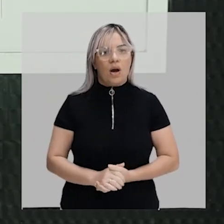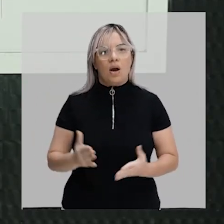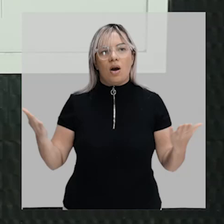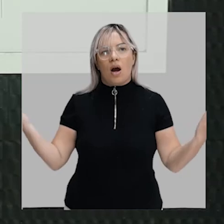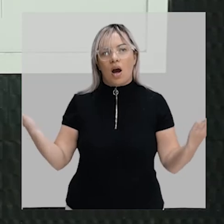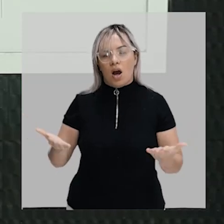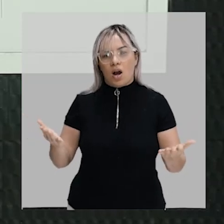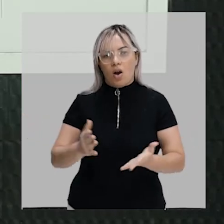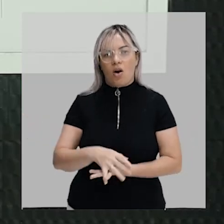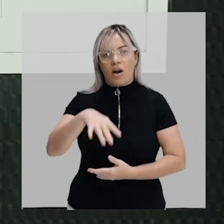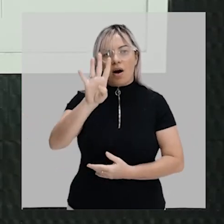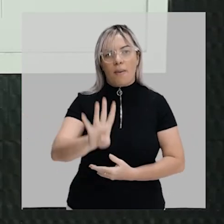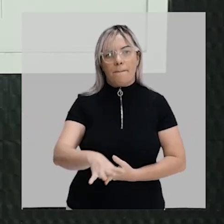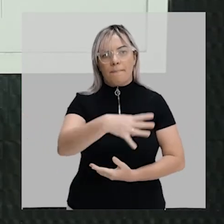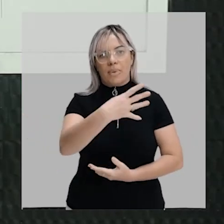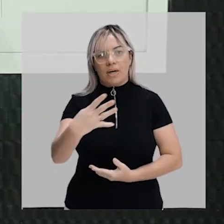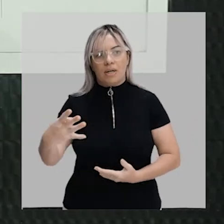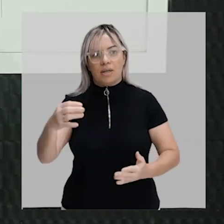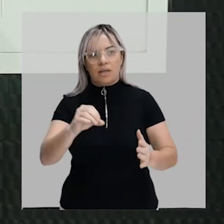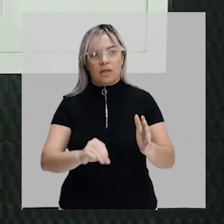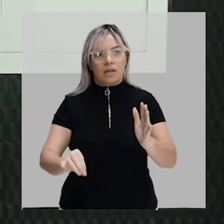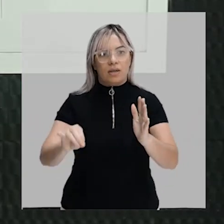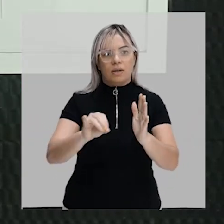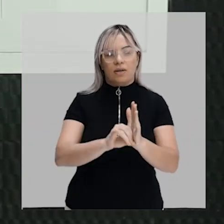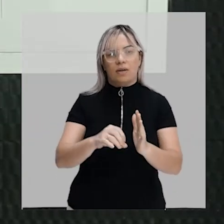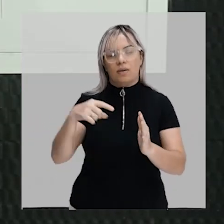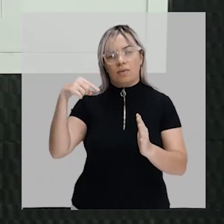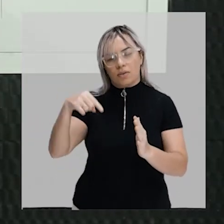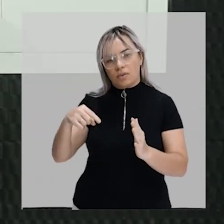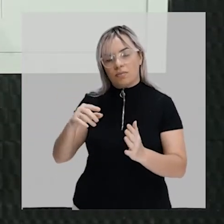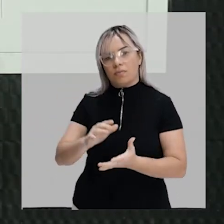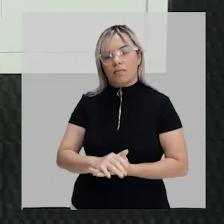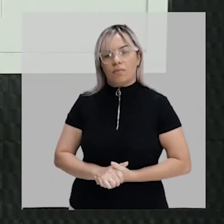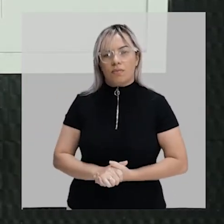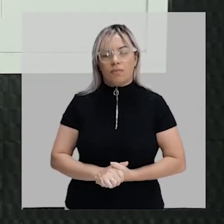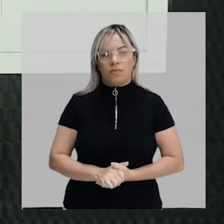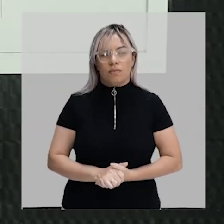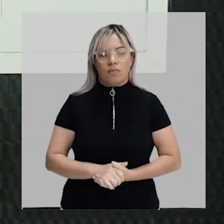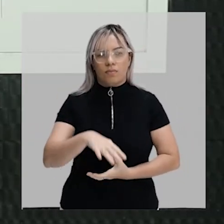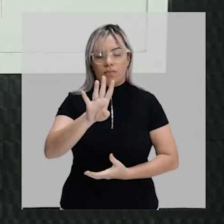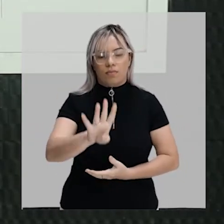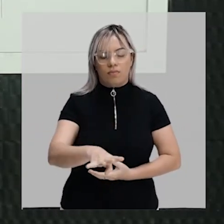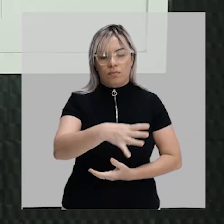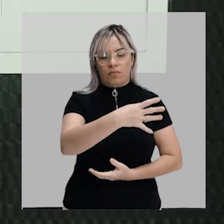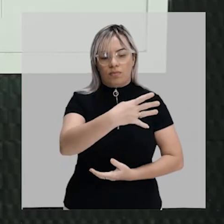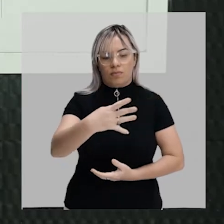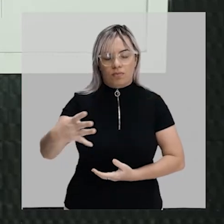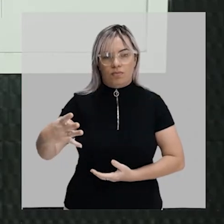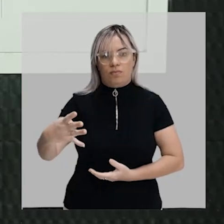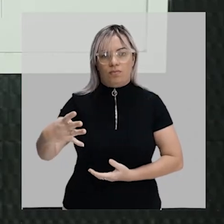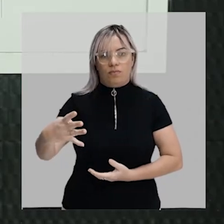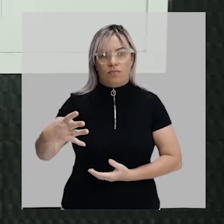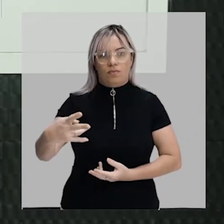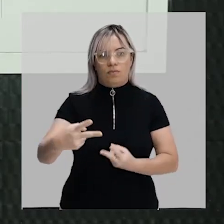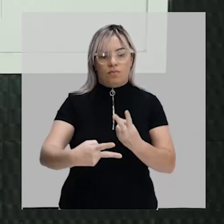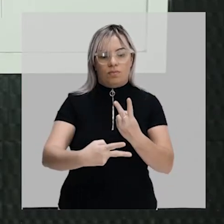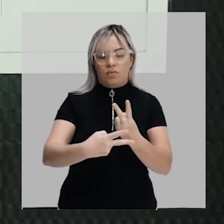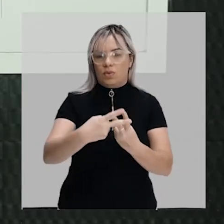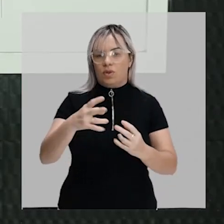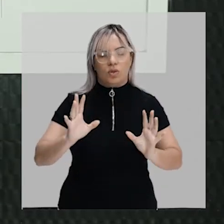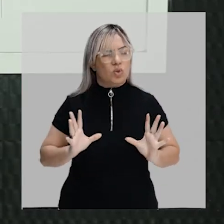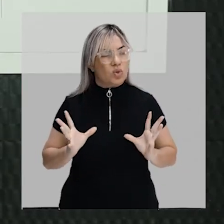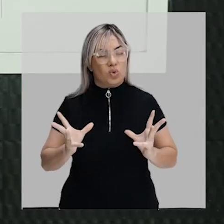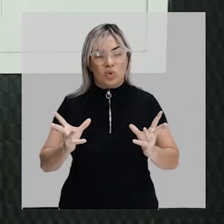Matriz identidade a matriz identidade ele é uma matriz quadrada tá